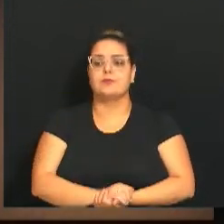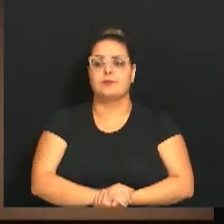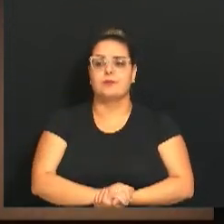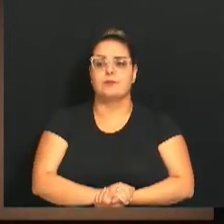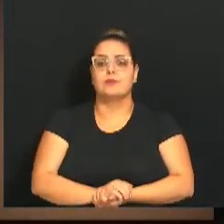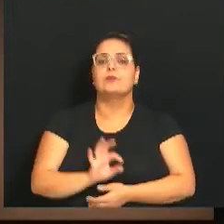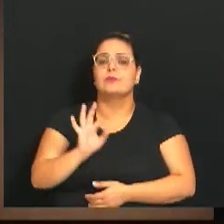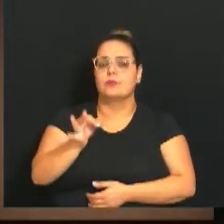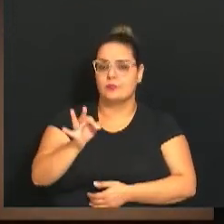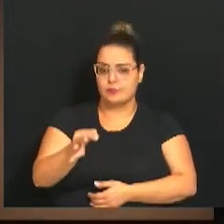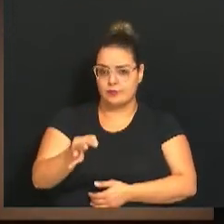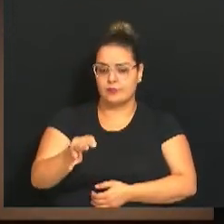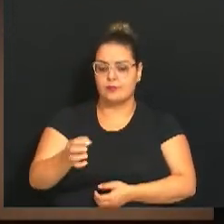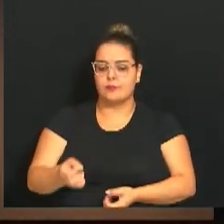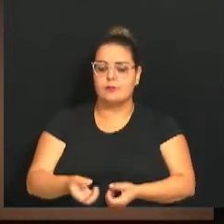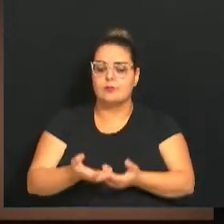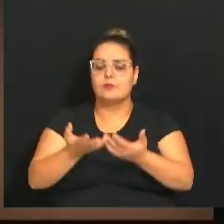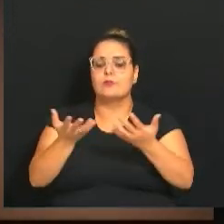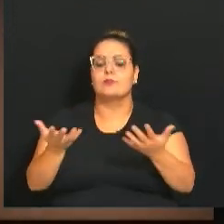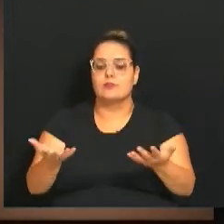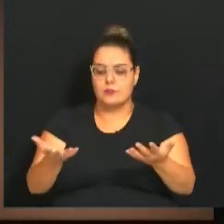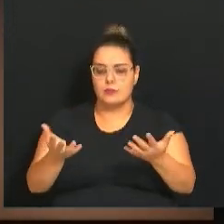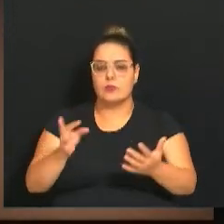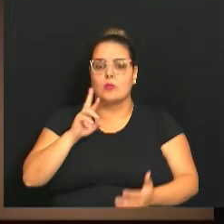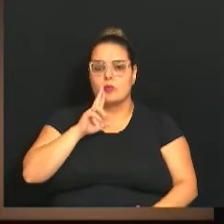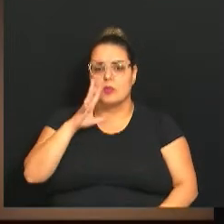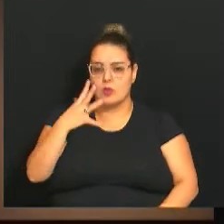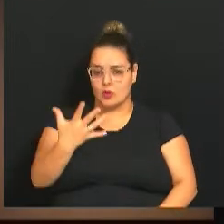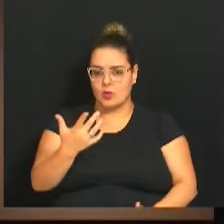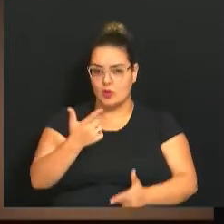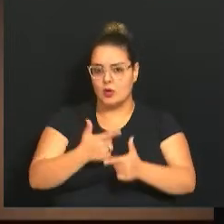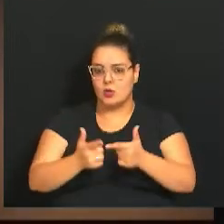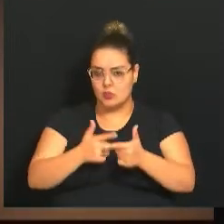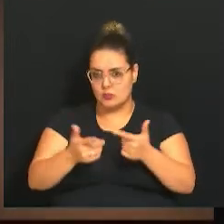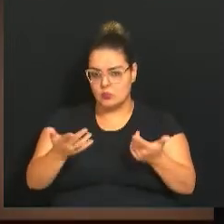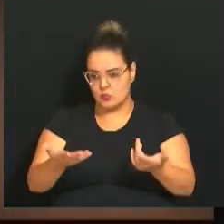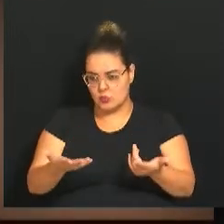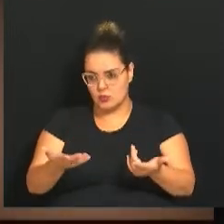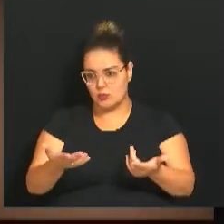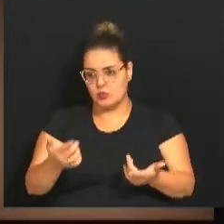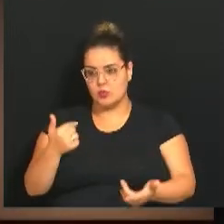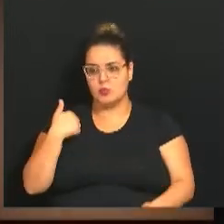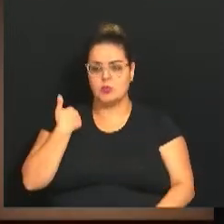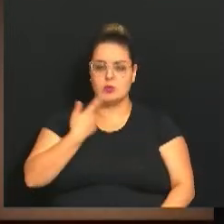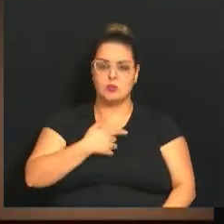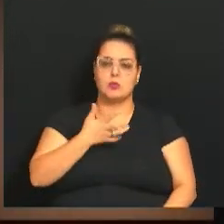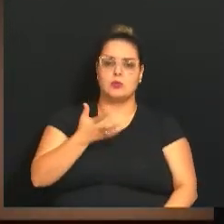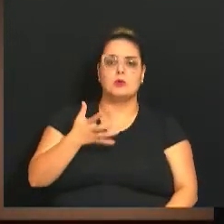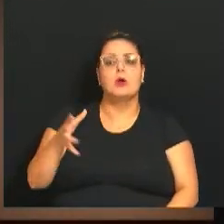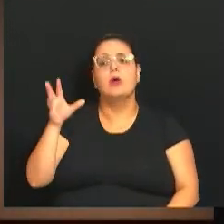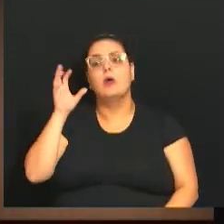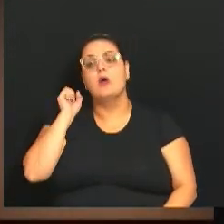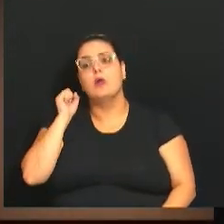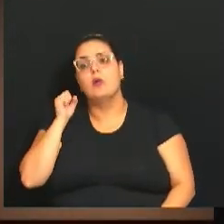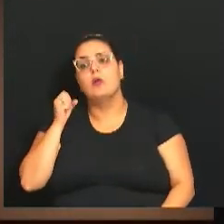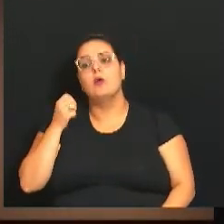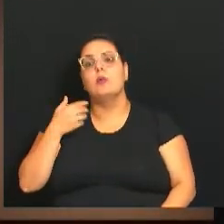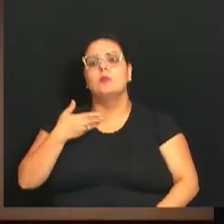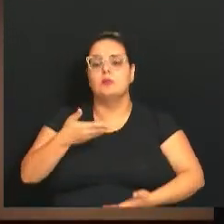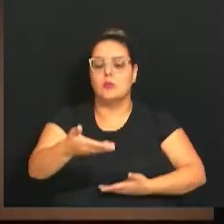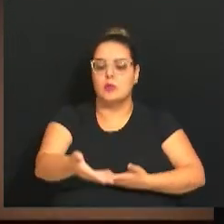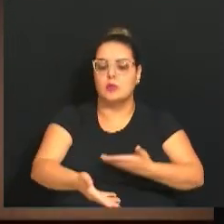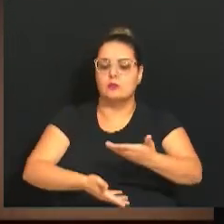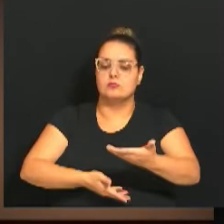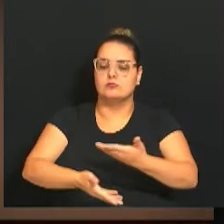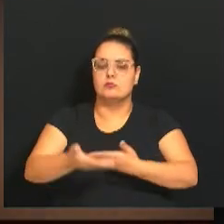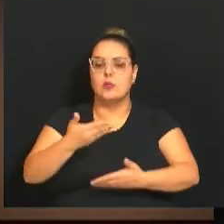dará contribuições para a solução desse problema, e a gente quer muito ouvir e interagir com os convidados de hoje.